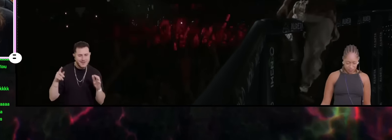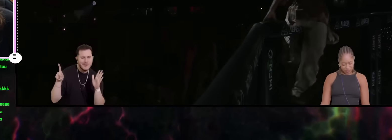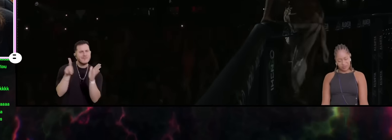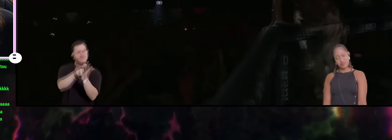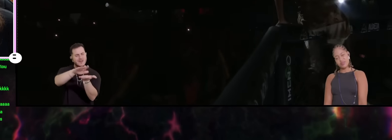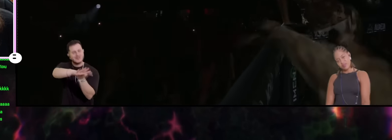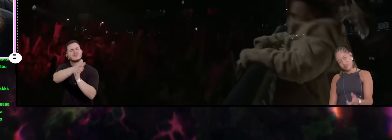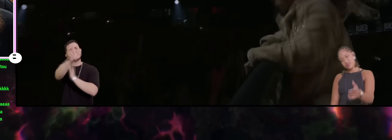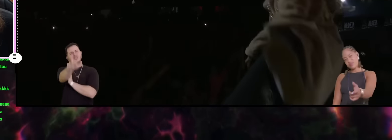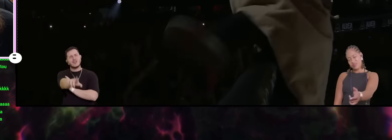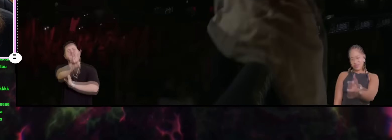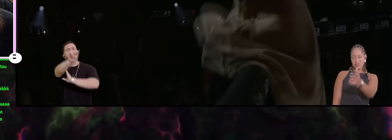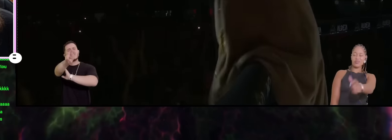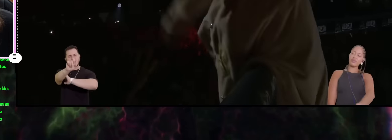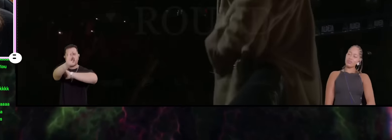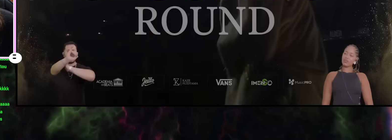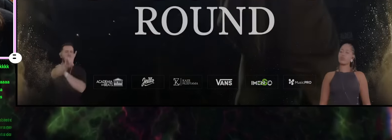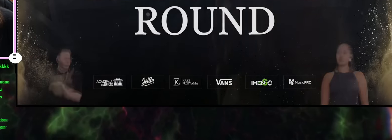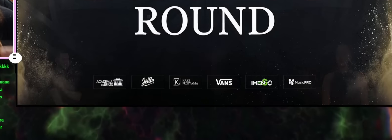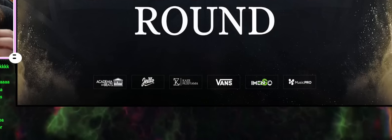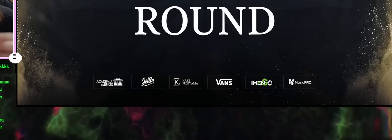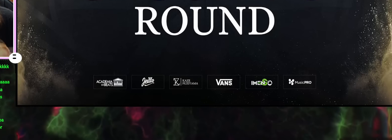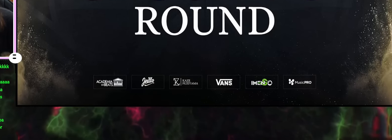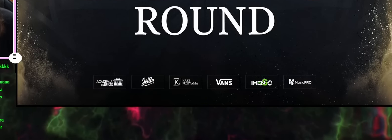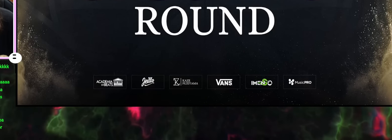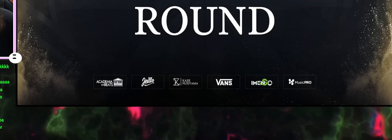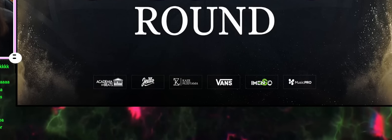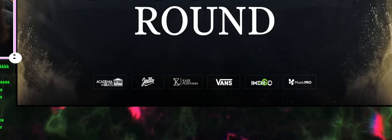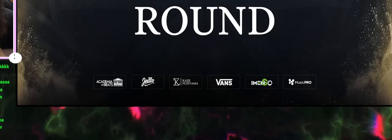Puxa, Detroit. Detroit pro Brenos, né?